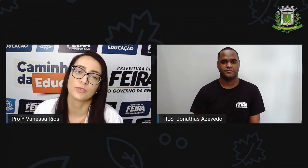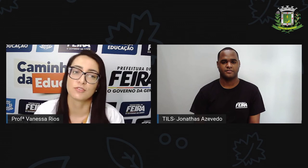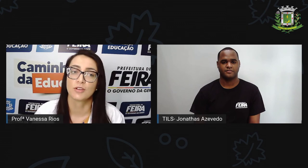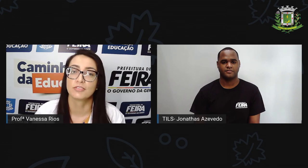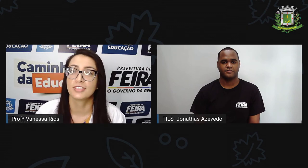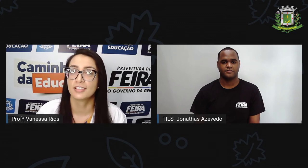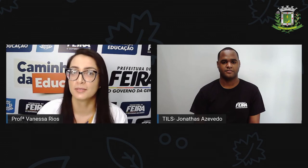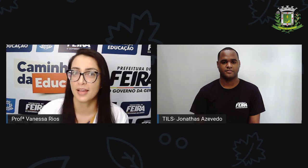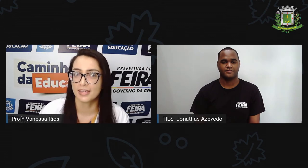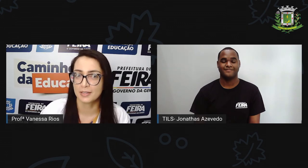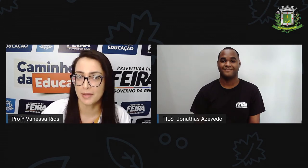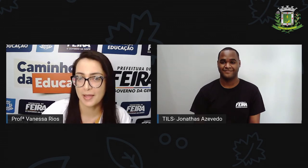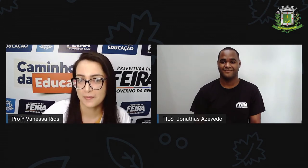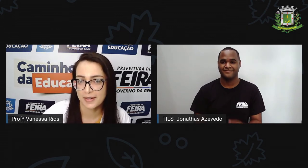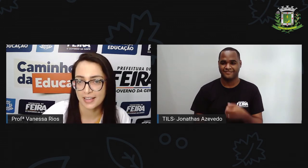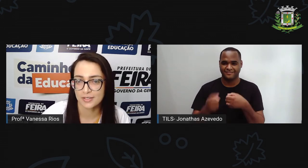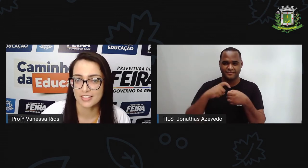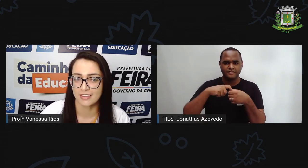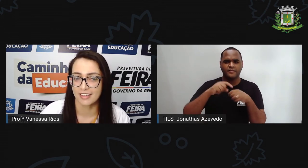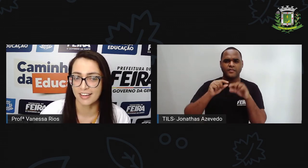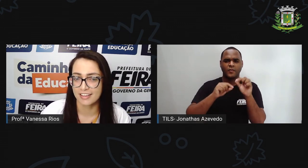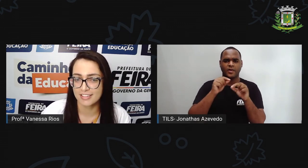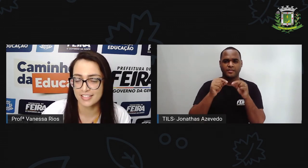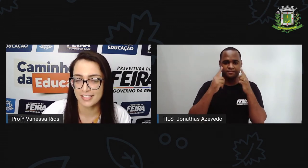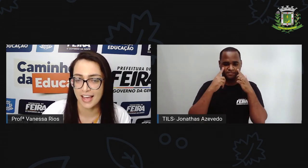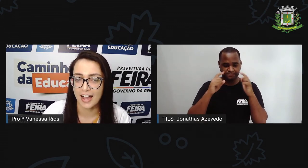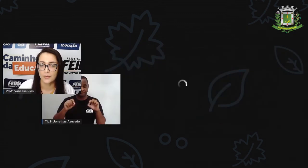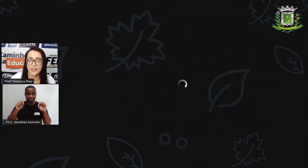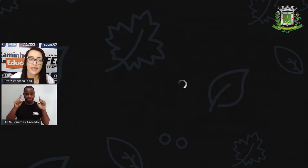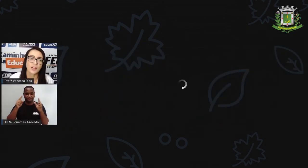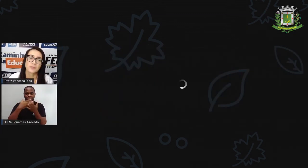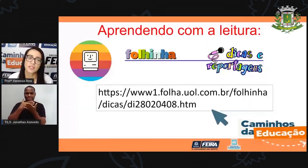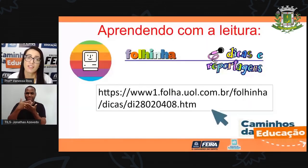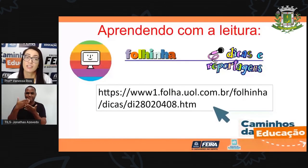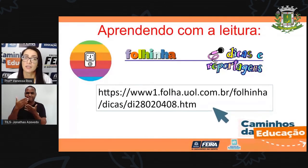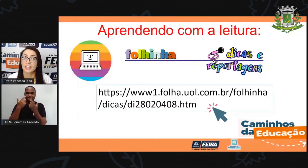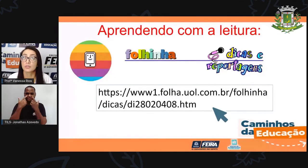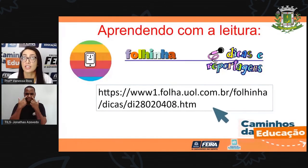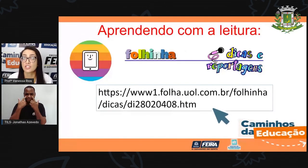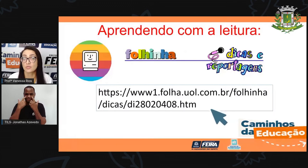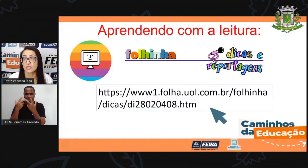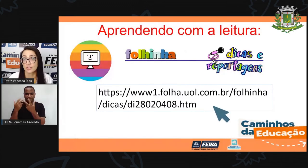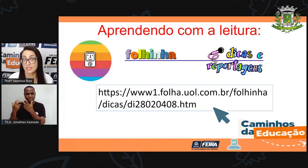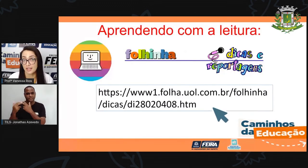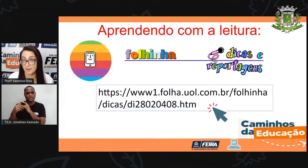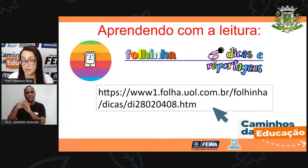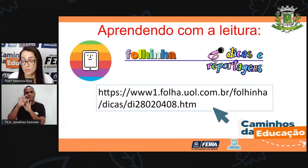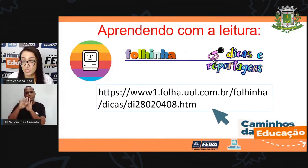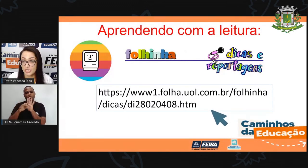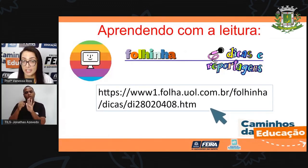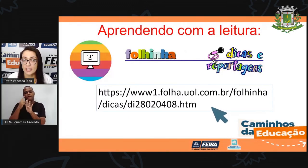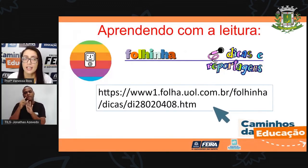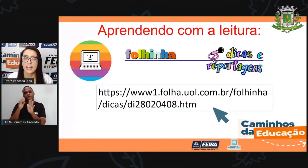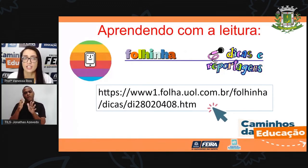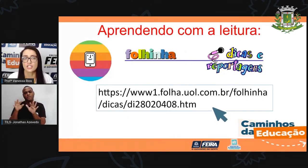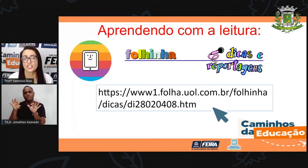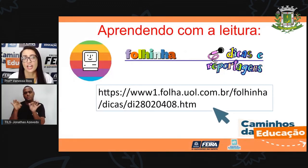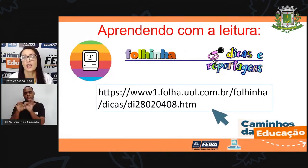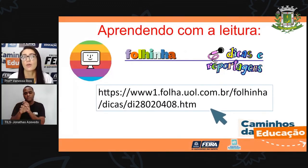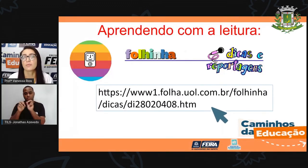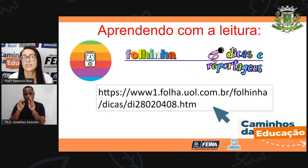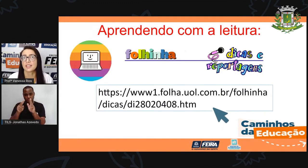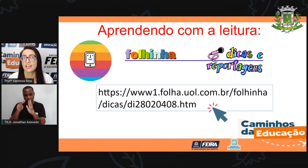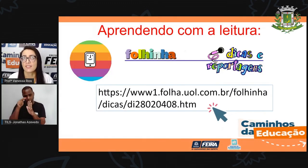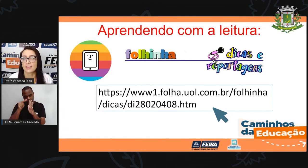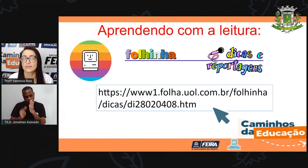Pronto. Voltando aí, não é? Para a nossa tela inicial, né? E observando aí o texto que nós acabamos de ler. A gente